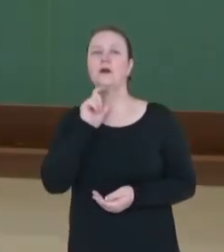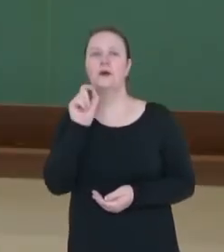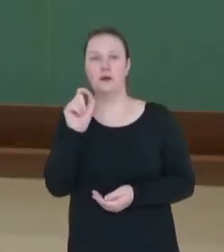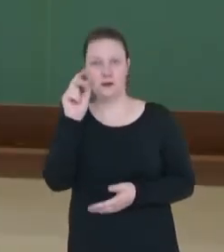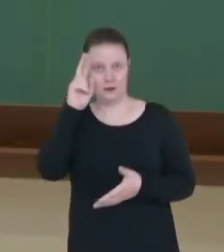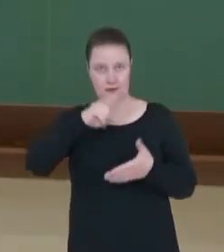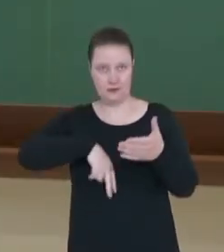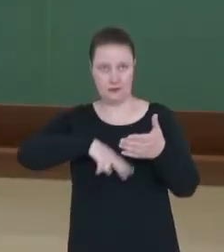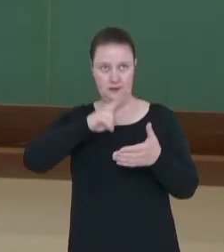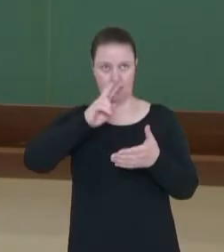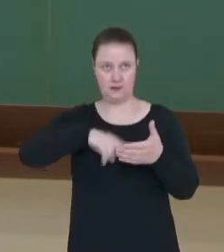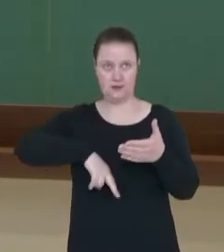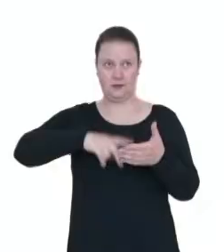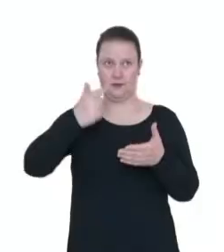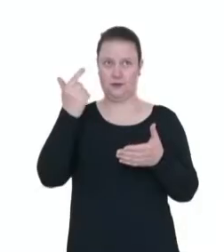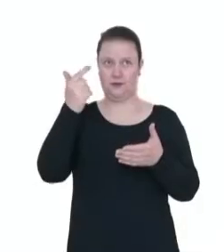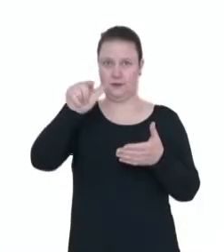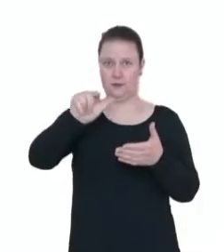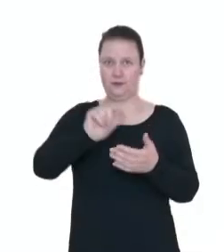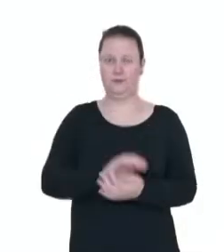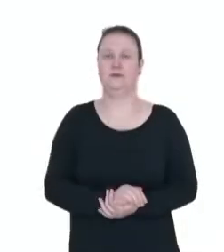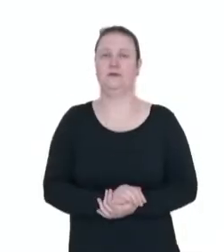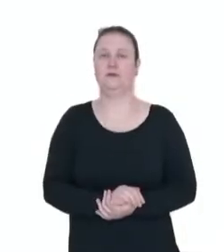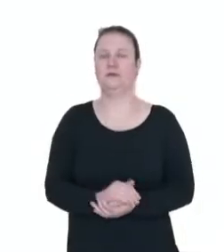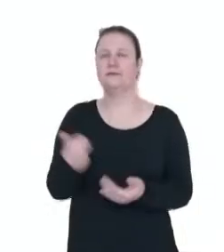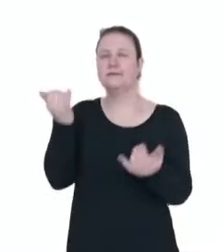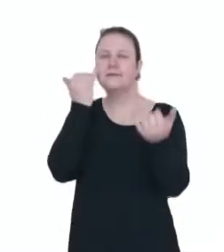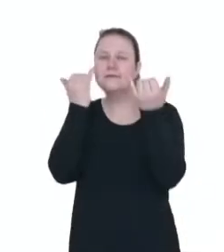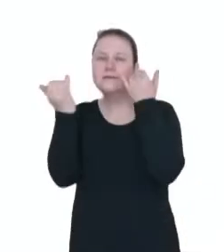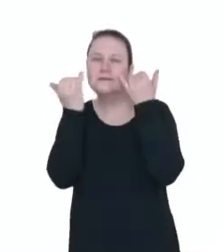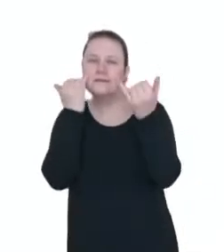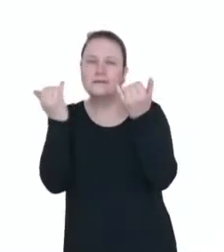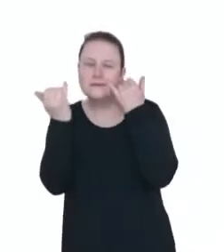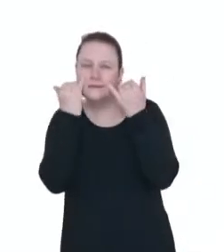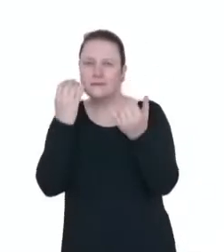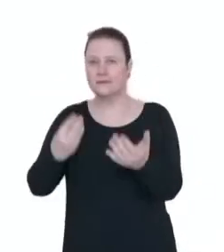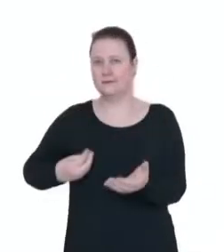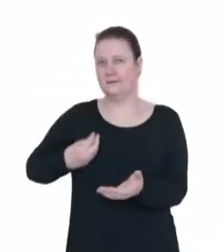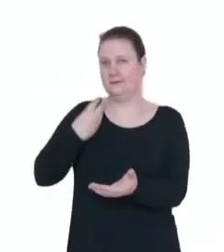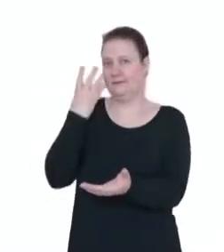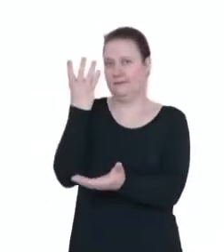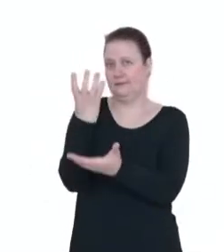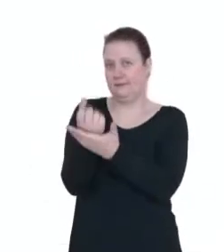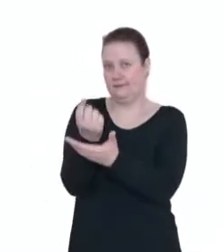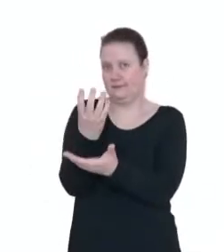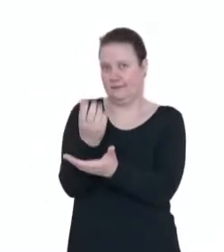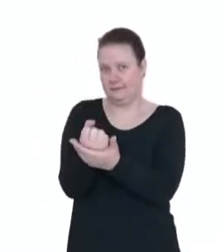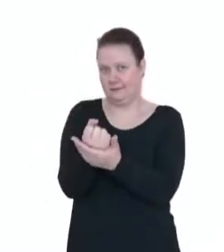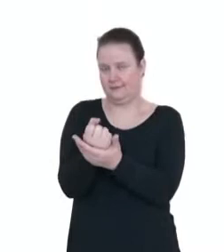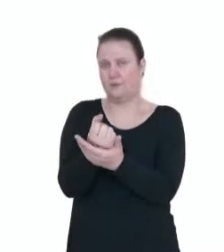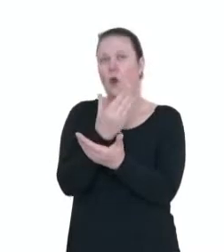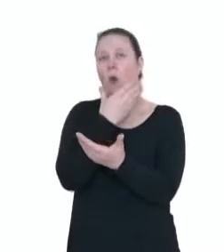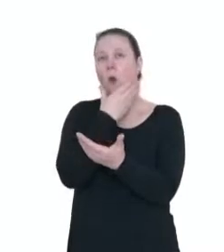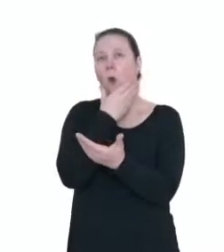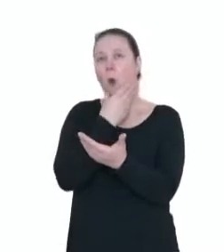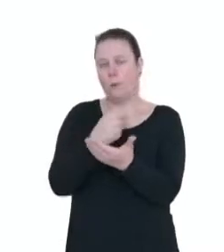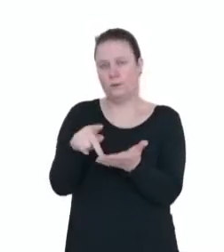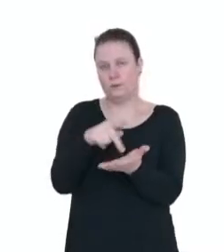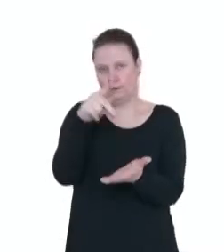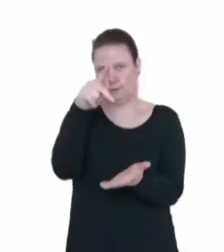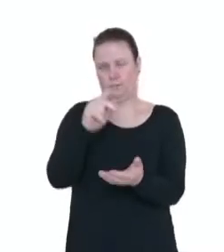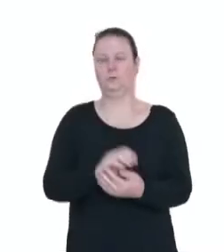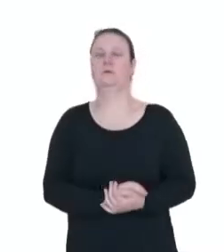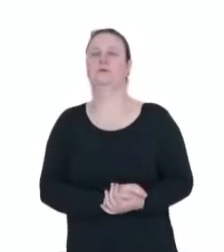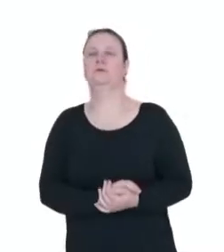você. A biografia traz informações sobre o biografado. O biografado é o poeta Manuel de Barros. Olha o que diz